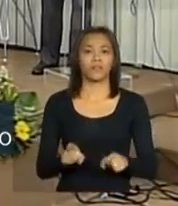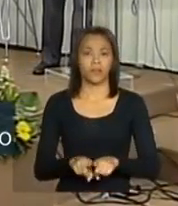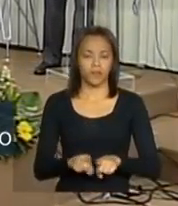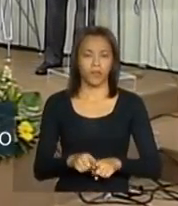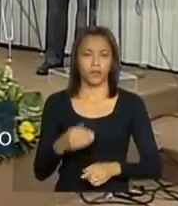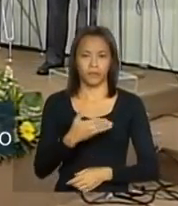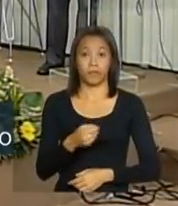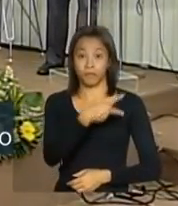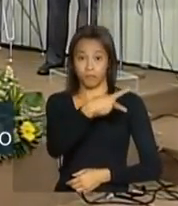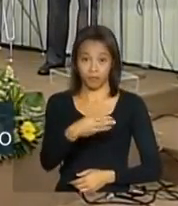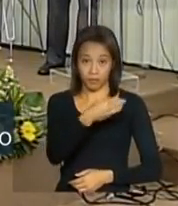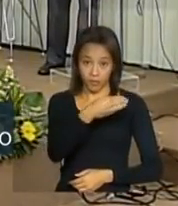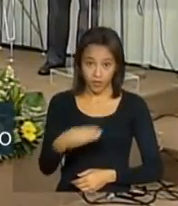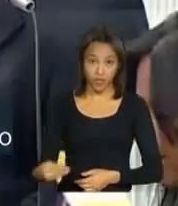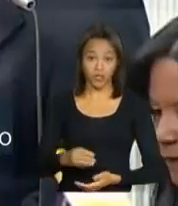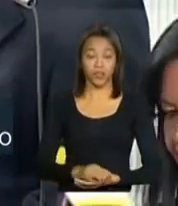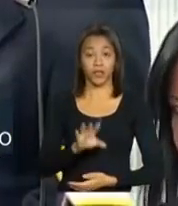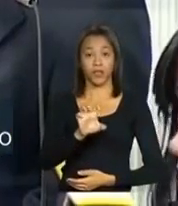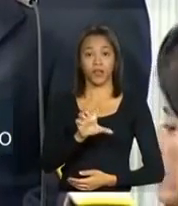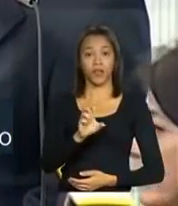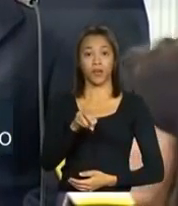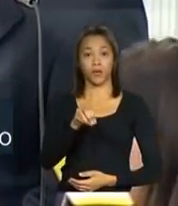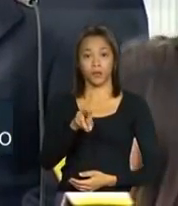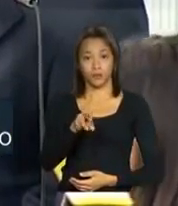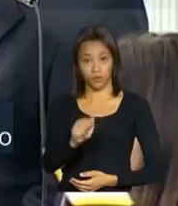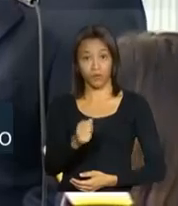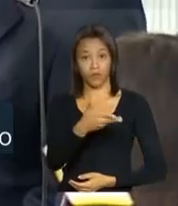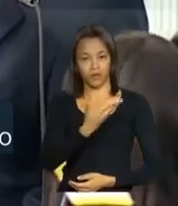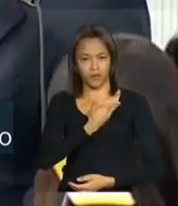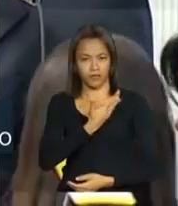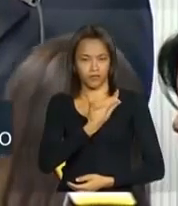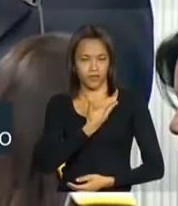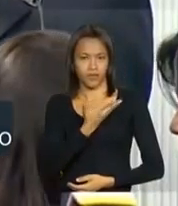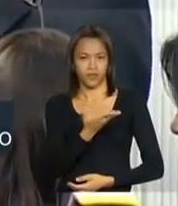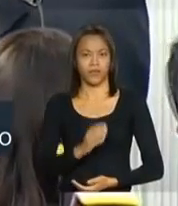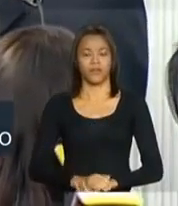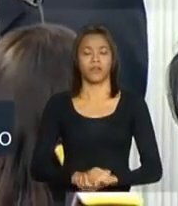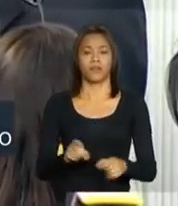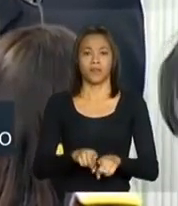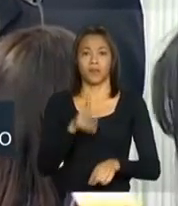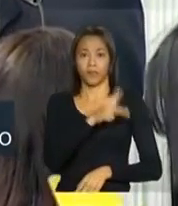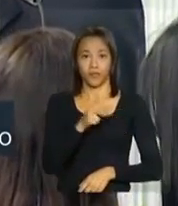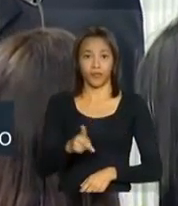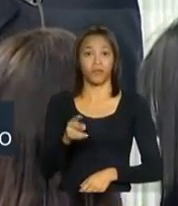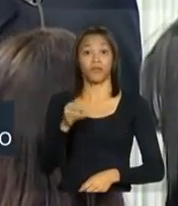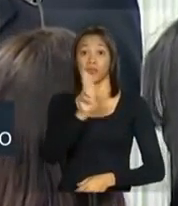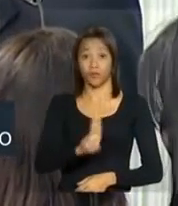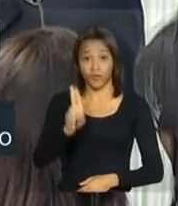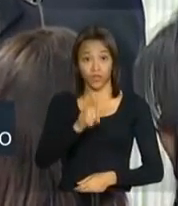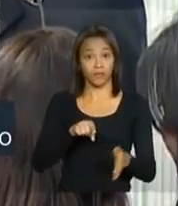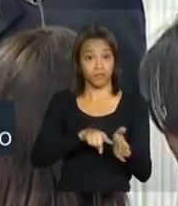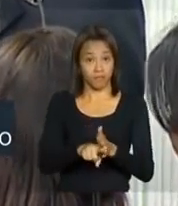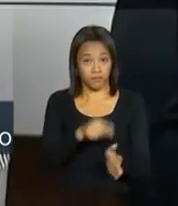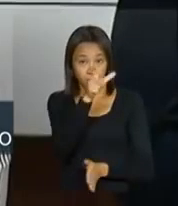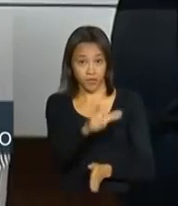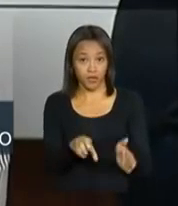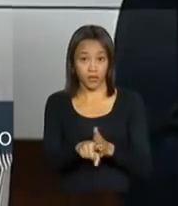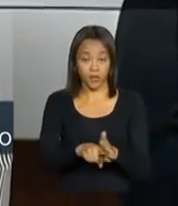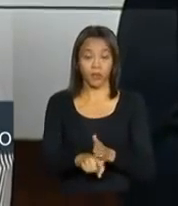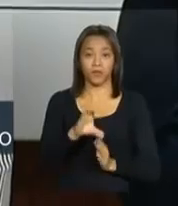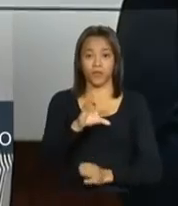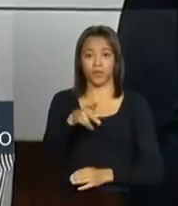excelentíssima ministra Leonora Menicucci, colega acadêmica, professora universitária, pesquisadora do CNPq,